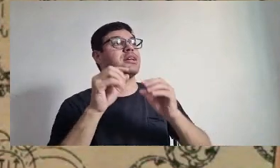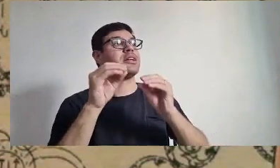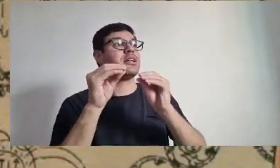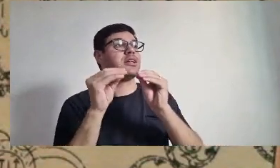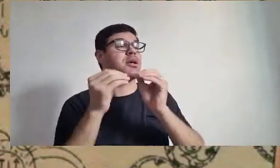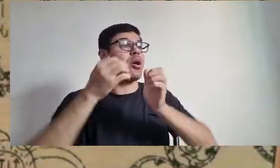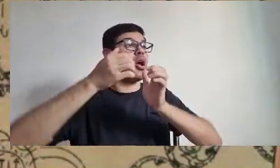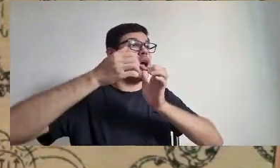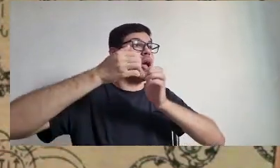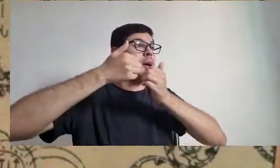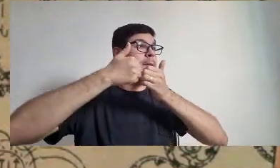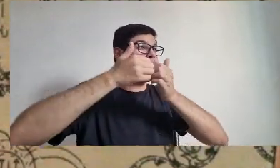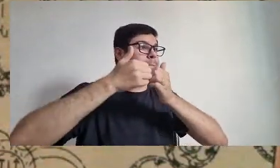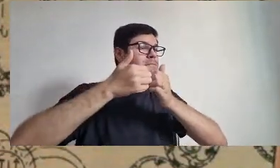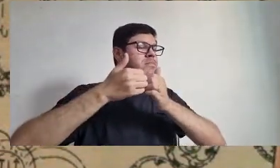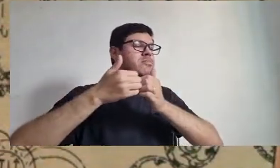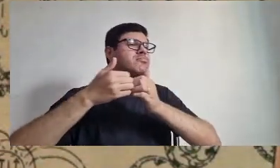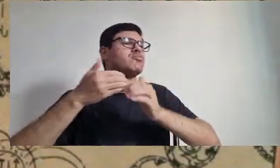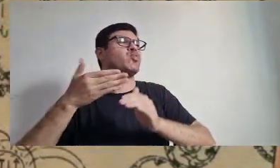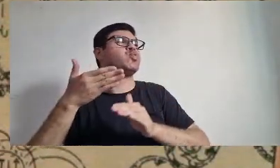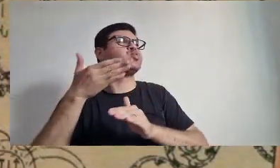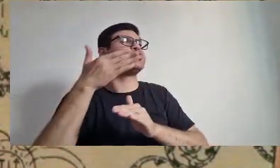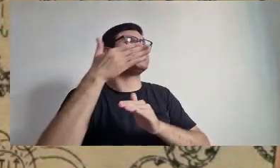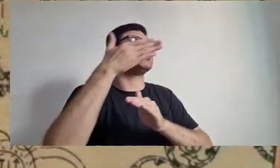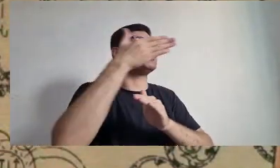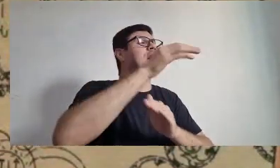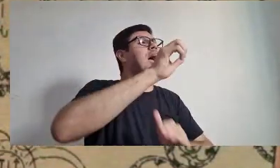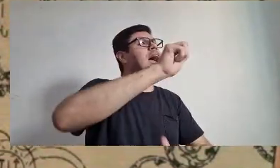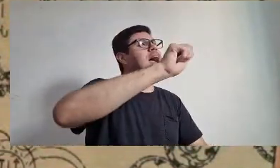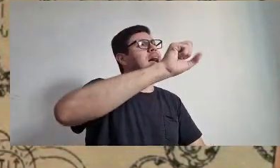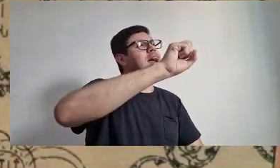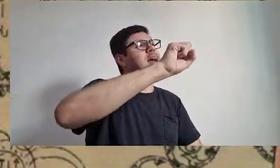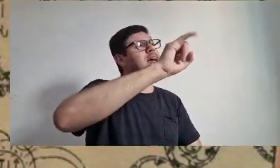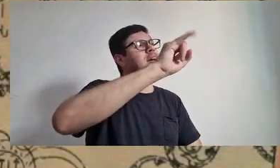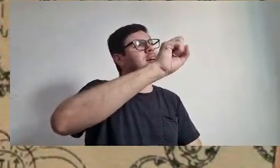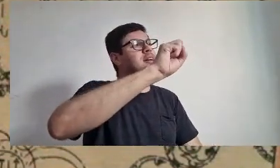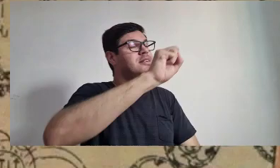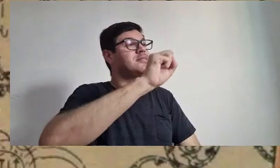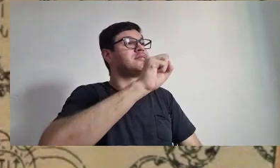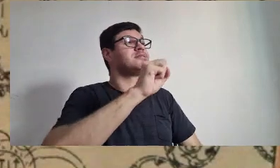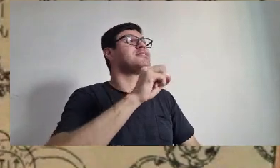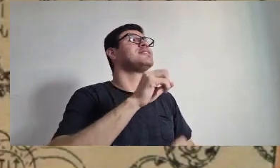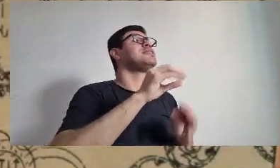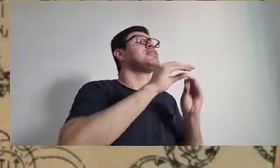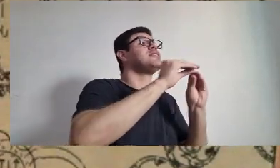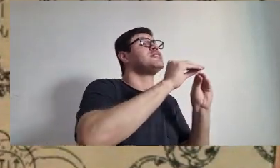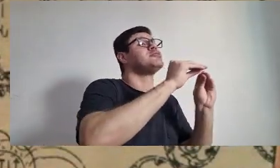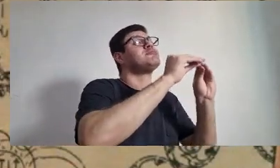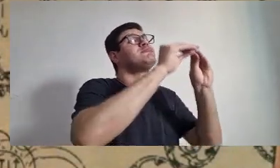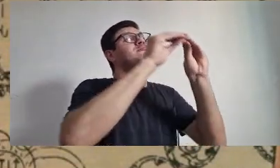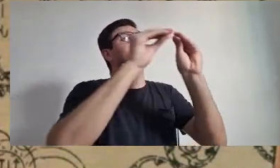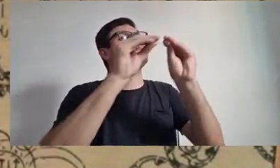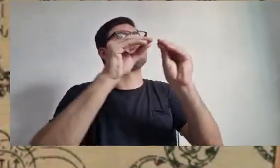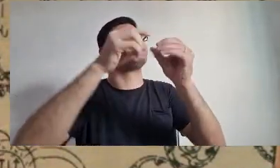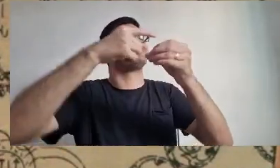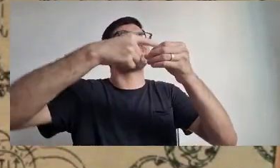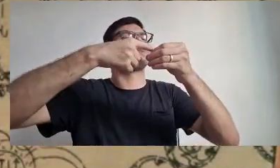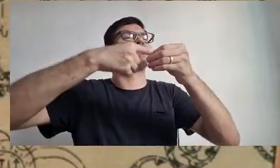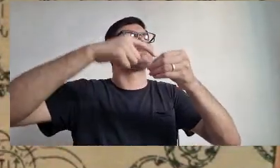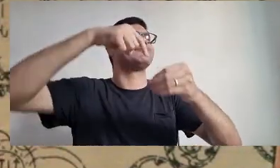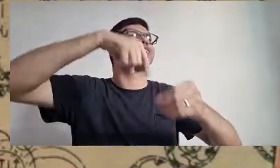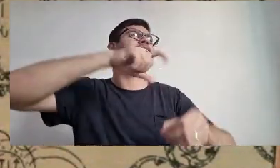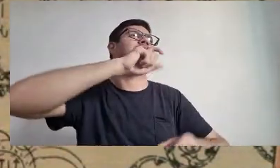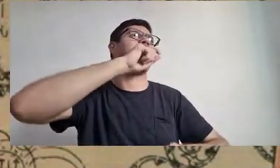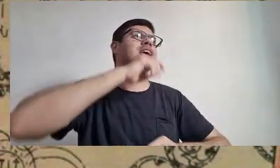até Candumota, cheguei lá, anunciei para a igreja que eu estava sendo transferido para Araras. Nossa, foi muito choro. Eu